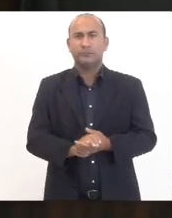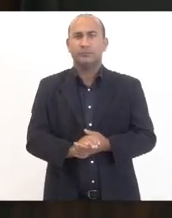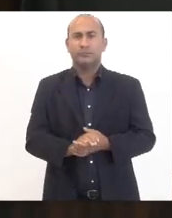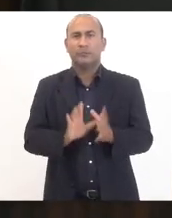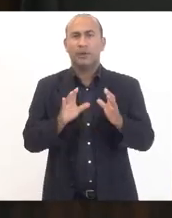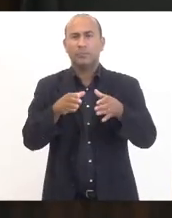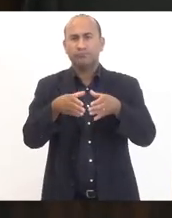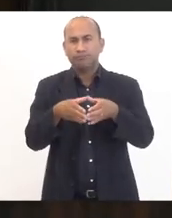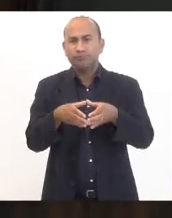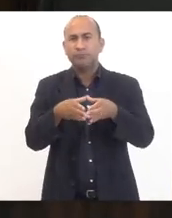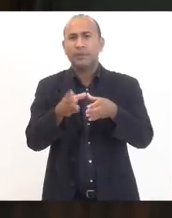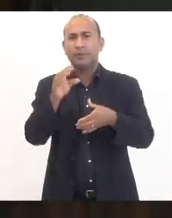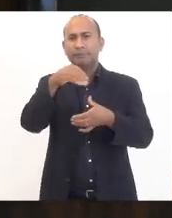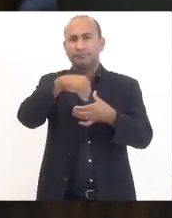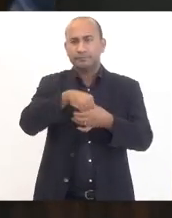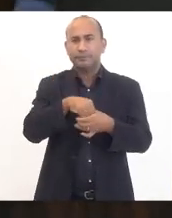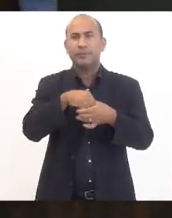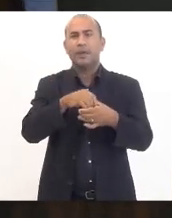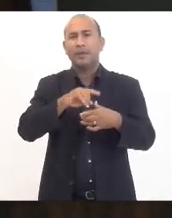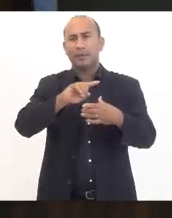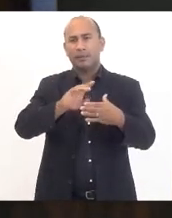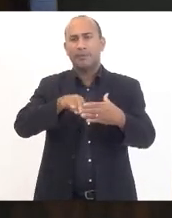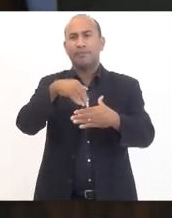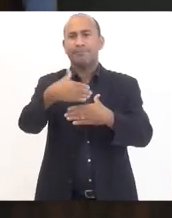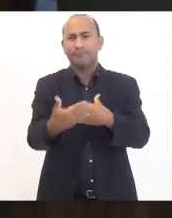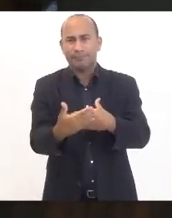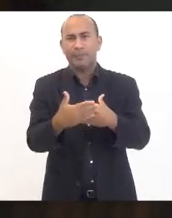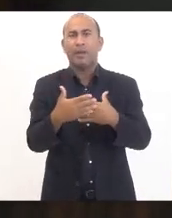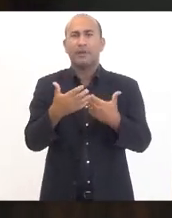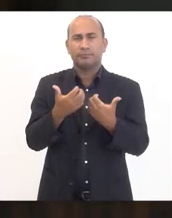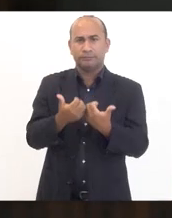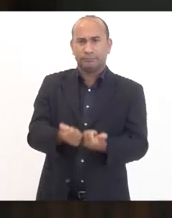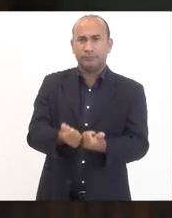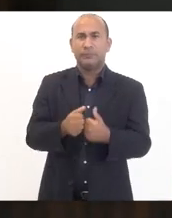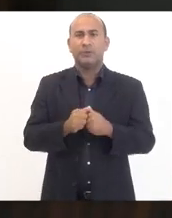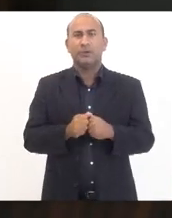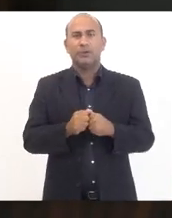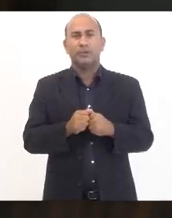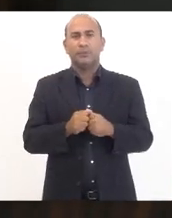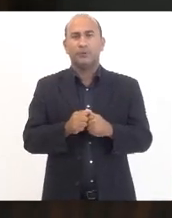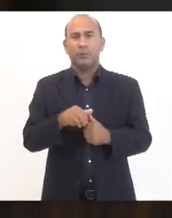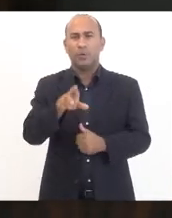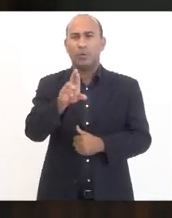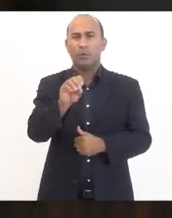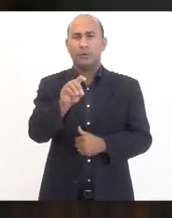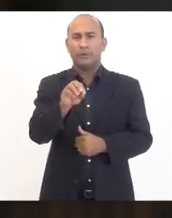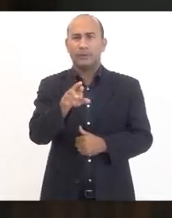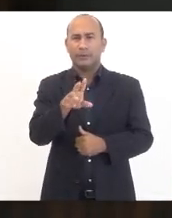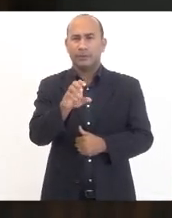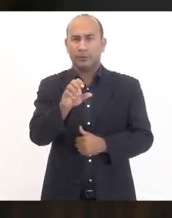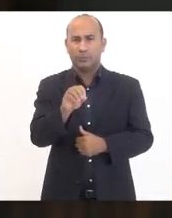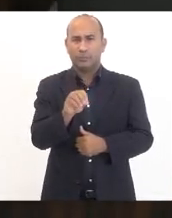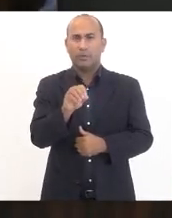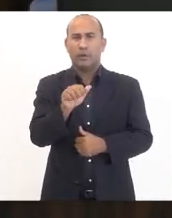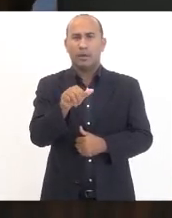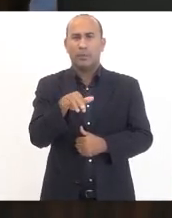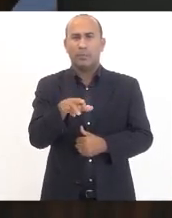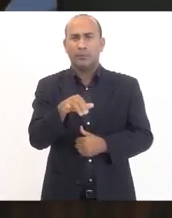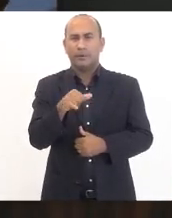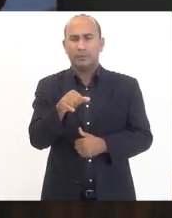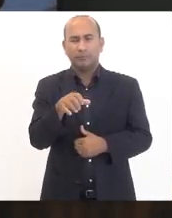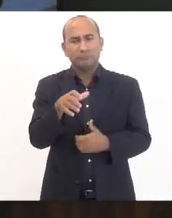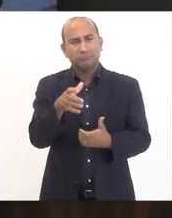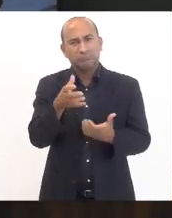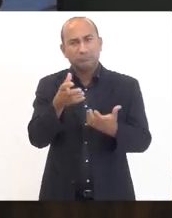de Normas Internas e Proporções Externas, favorável, relator deputado Rodrigo Amorim. Em discussão. Não havendo quem